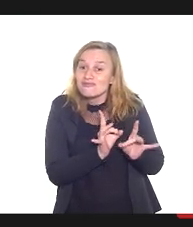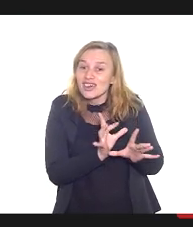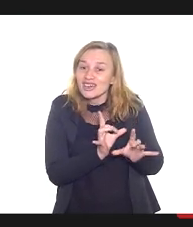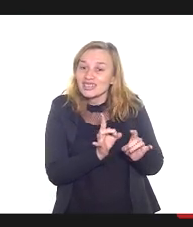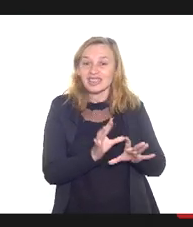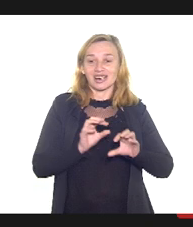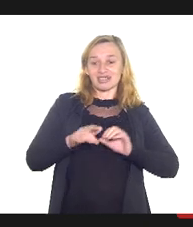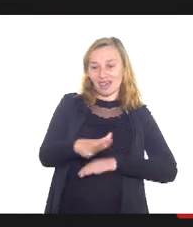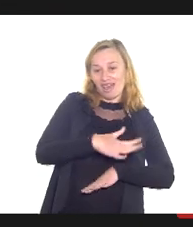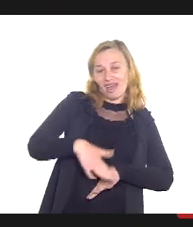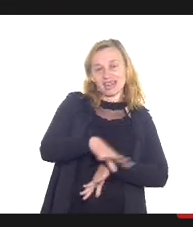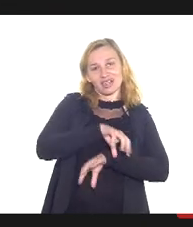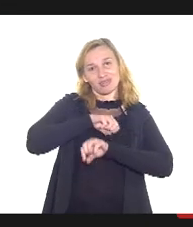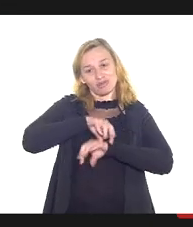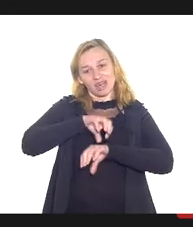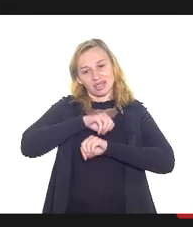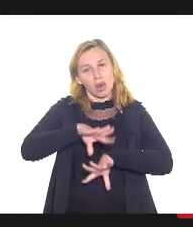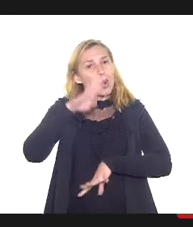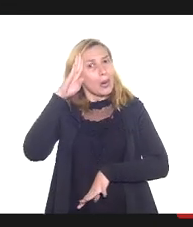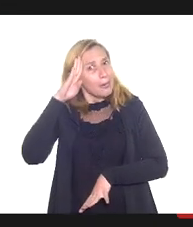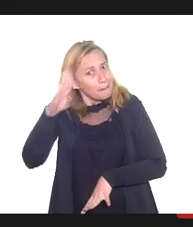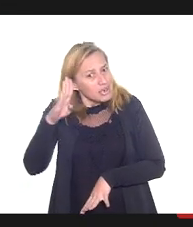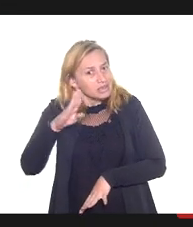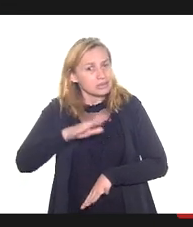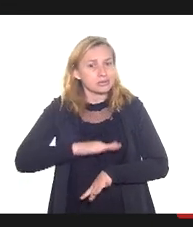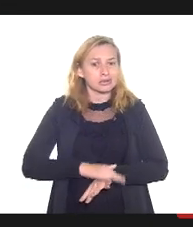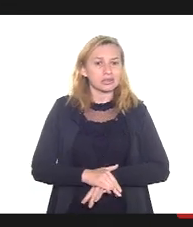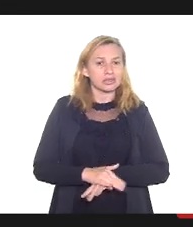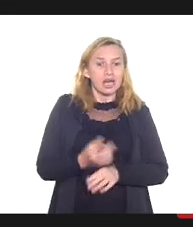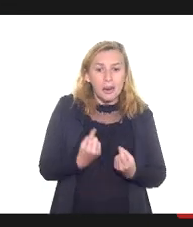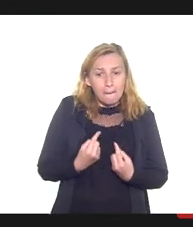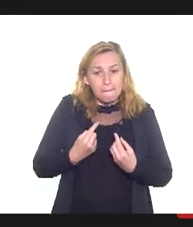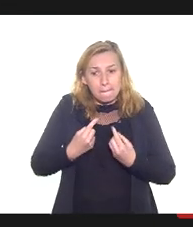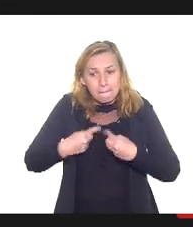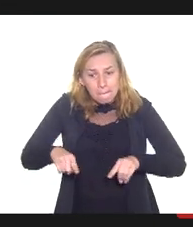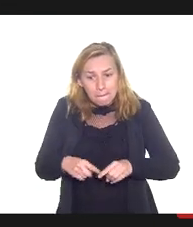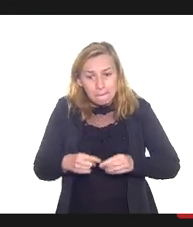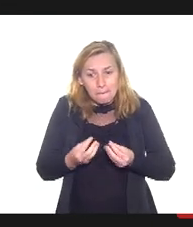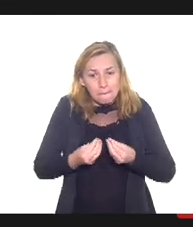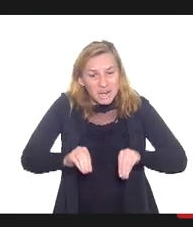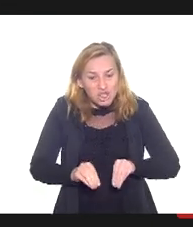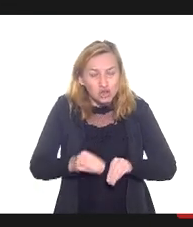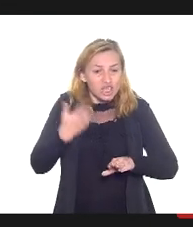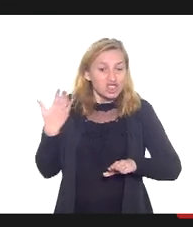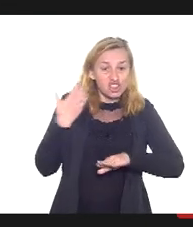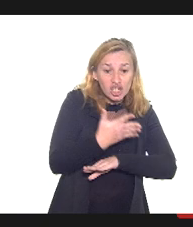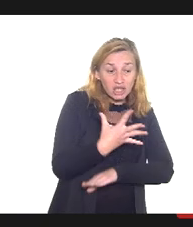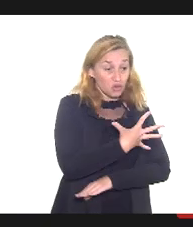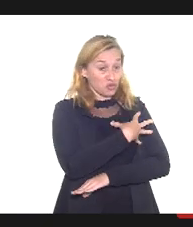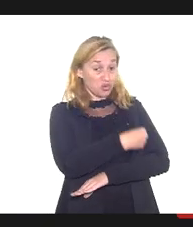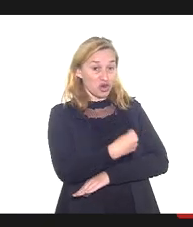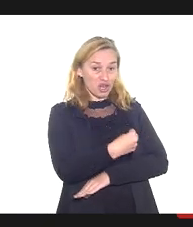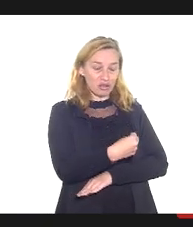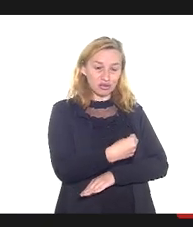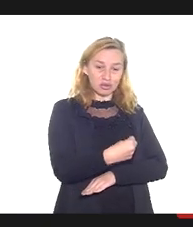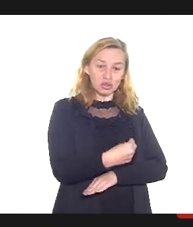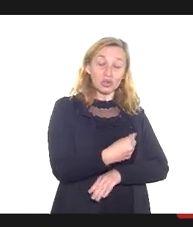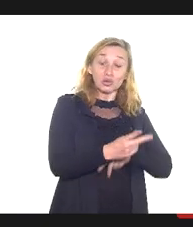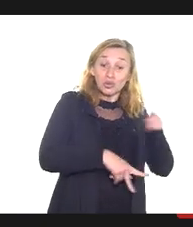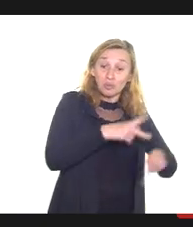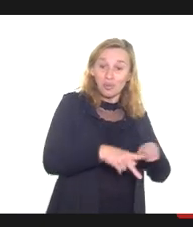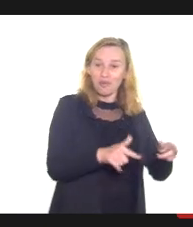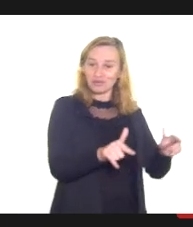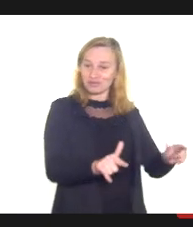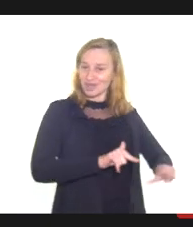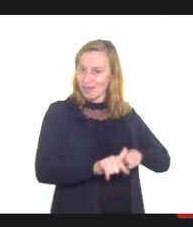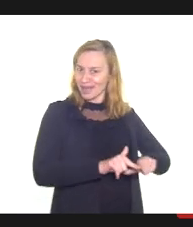educação e principalmente afetando diretamente aos filhos e filhas da classe trabalhadora,